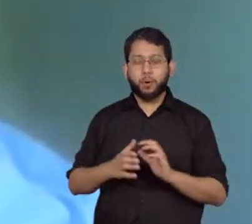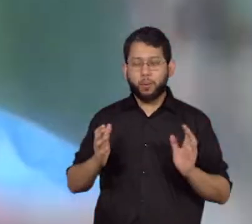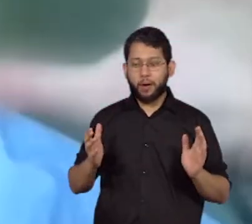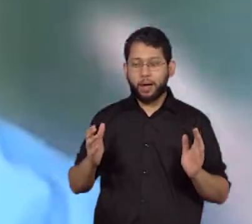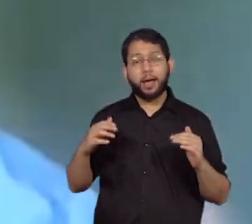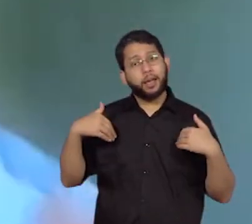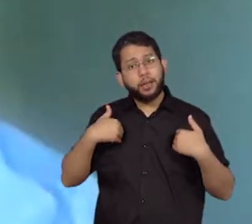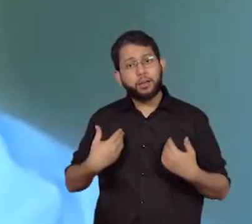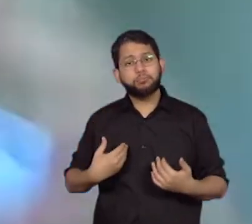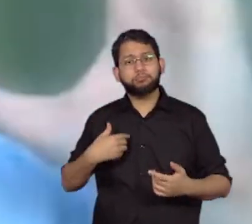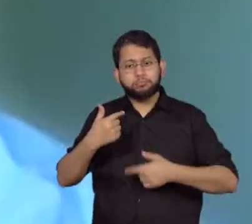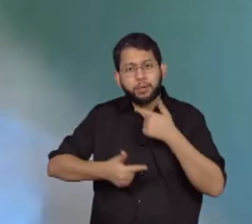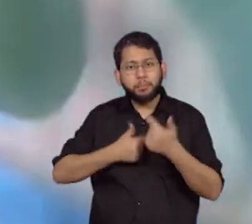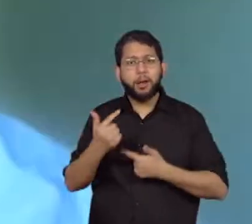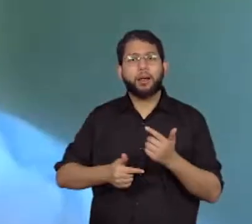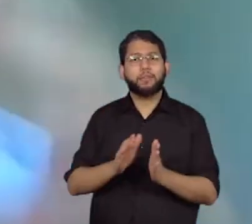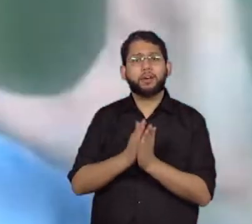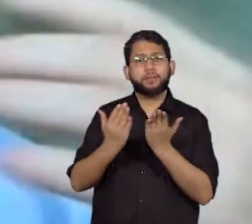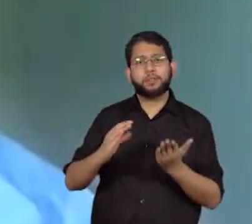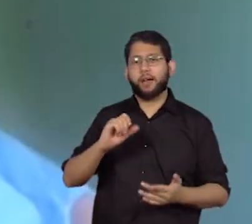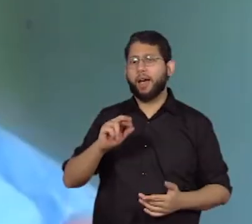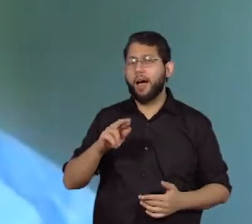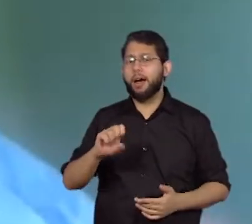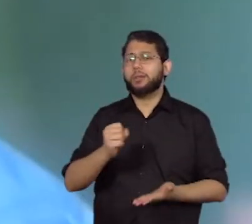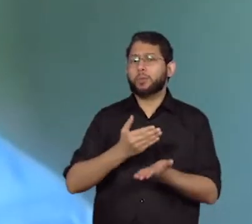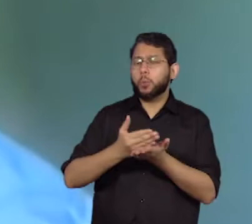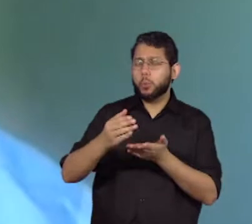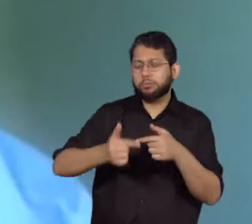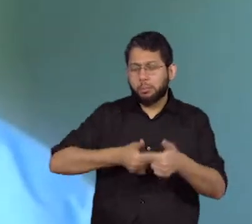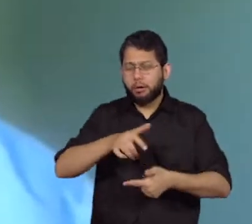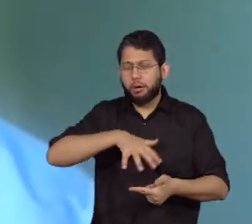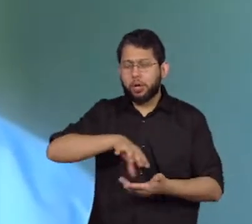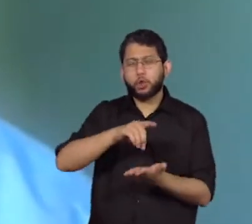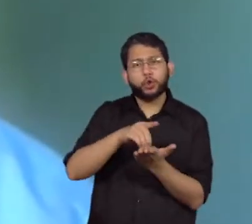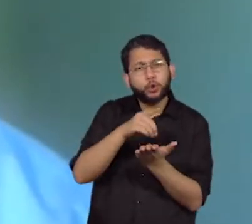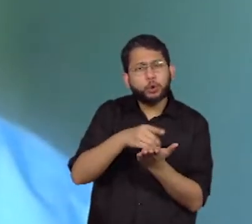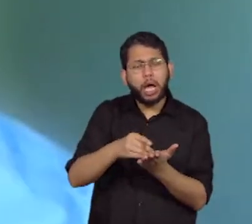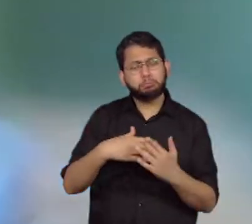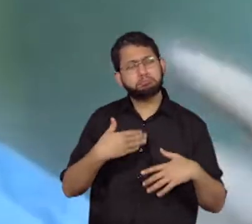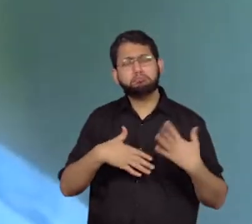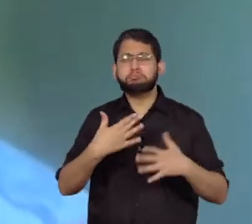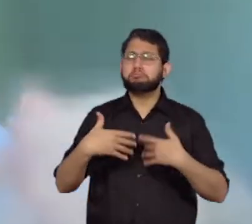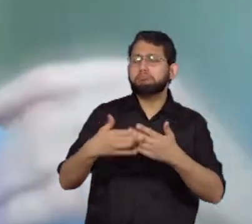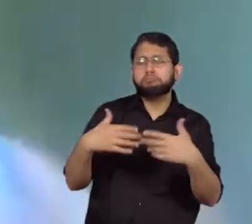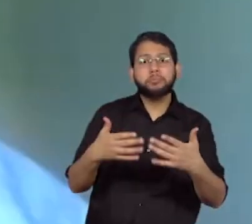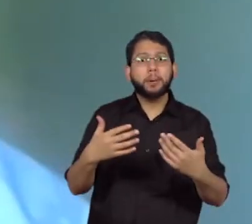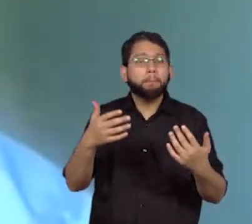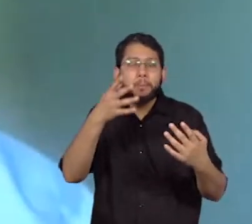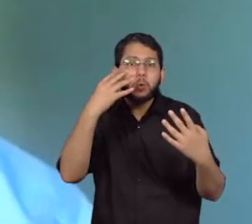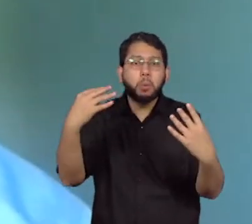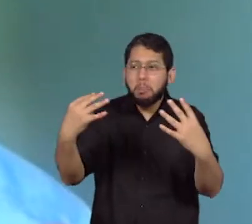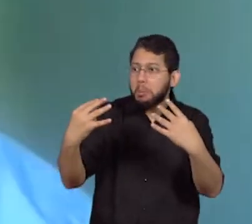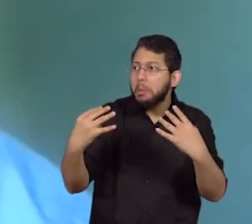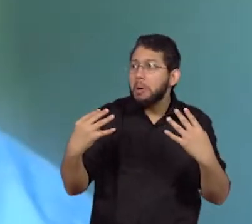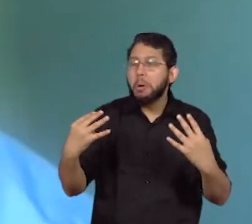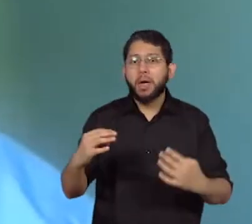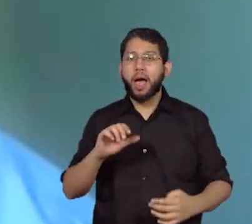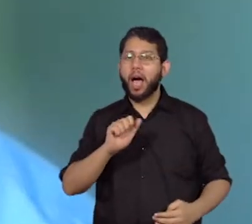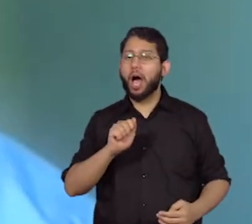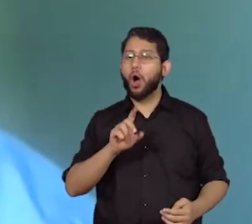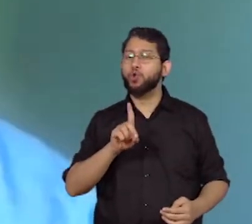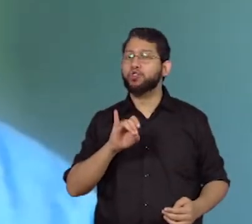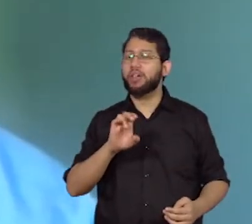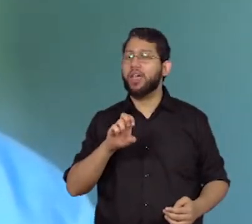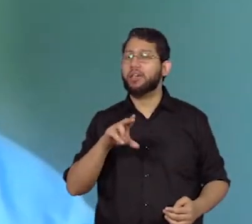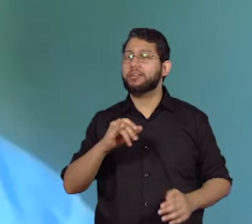Bom, eu estava lá na Caras, comecei a fazer digital, estava tudo indo muito bem, dando audiência, crescendo a audiência.